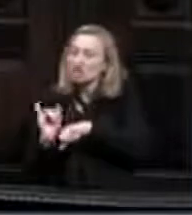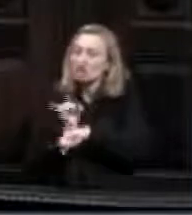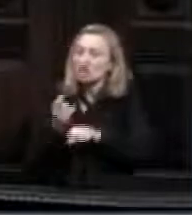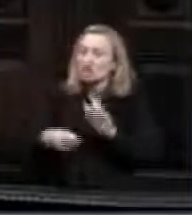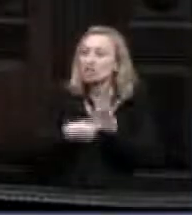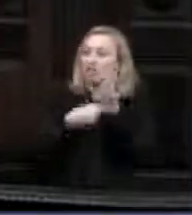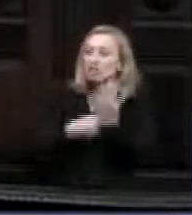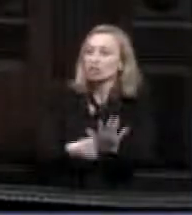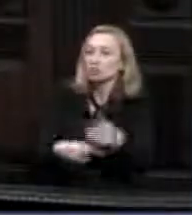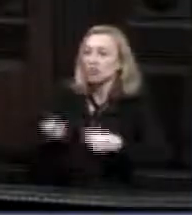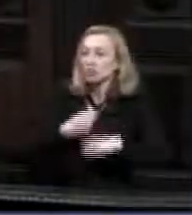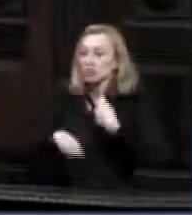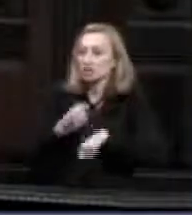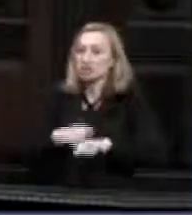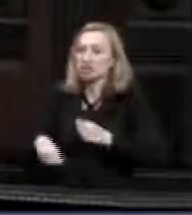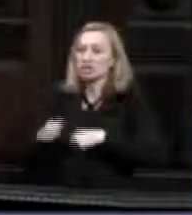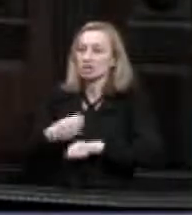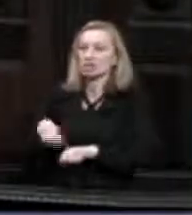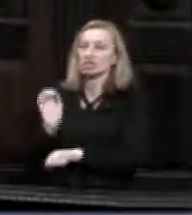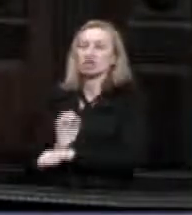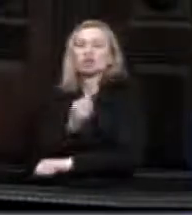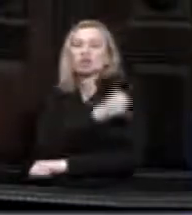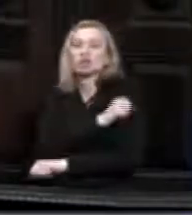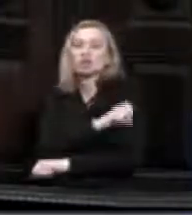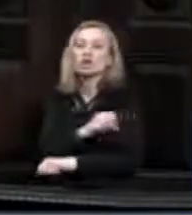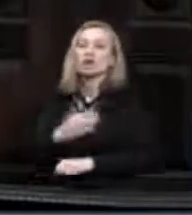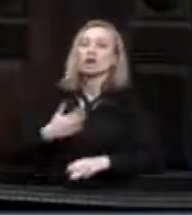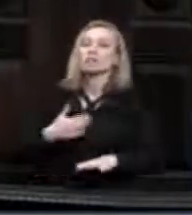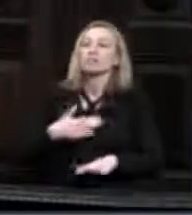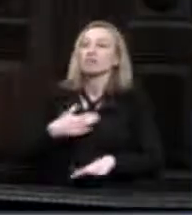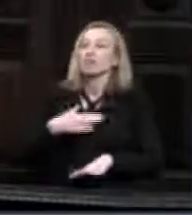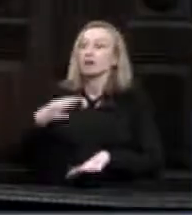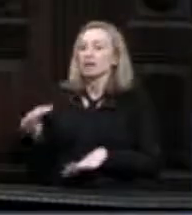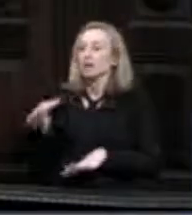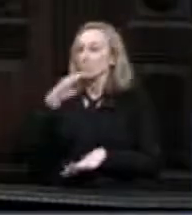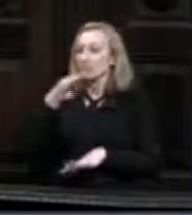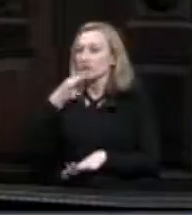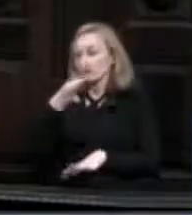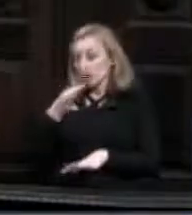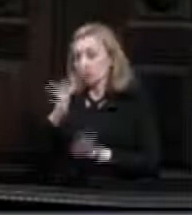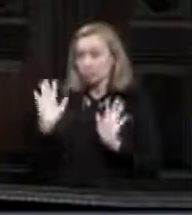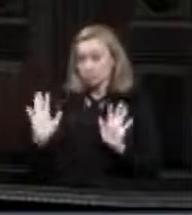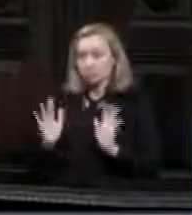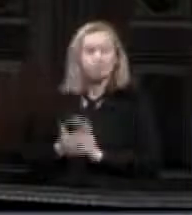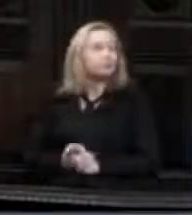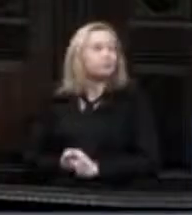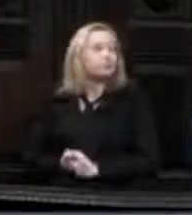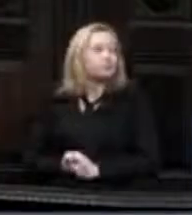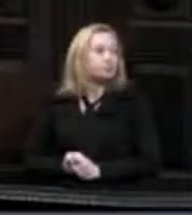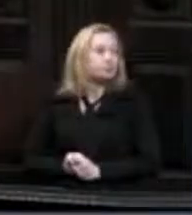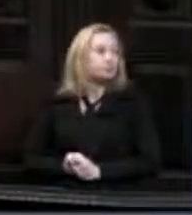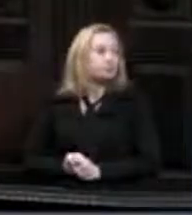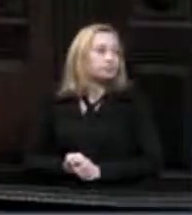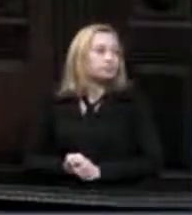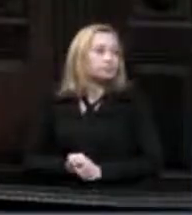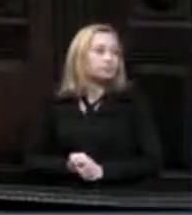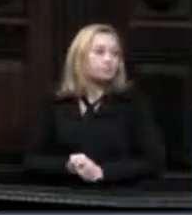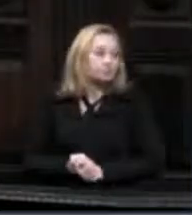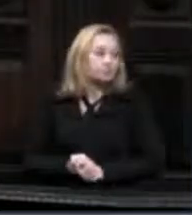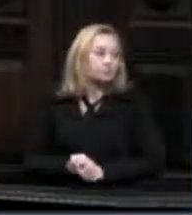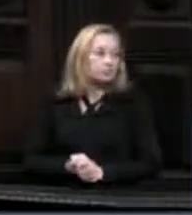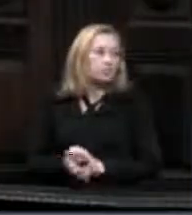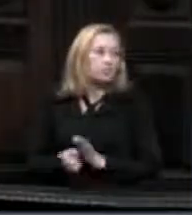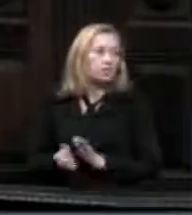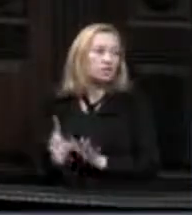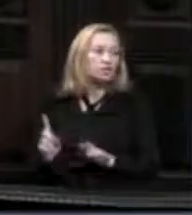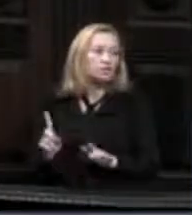finanças públicas. Essa é a minha principal crítica, não com relação ao mérito da redução de juros e mora,